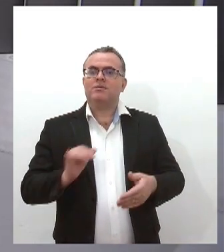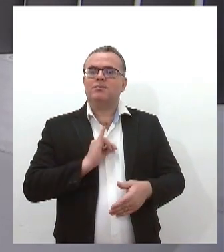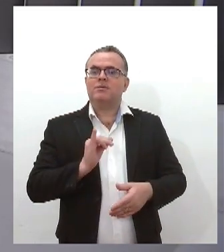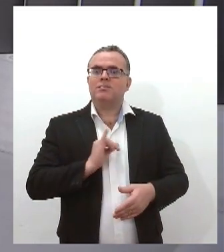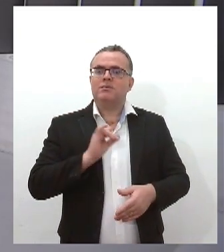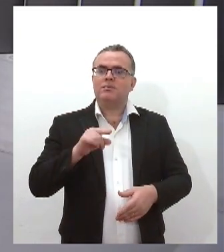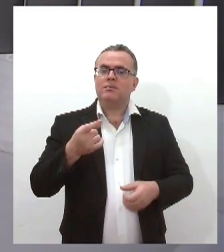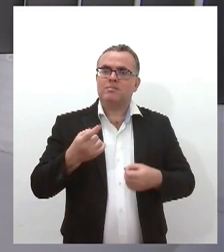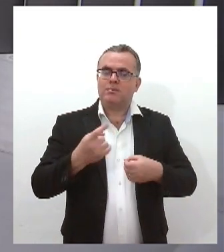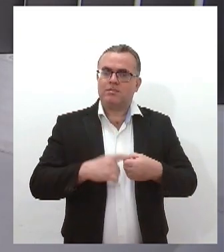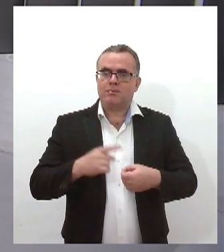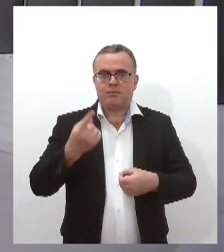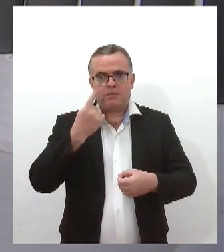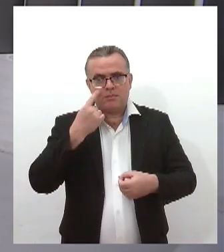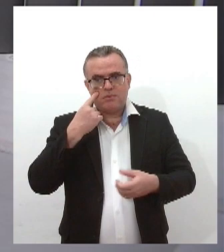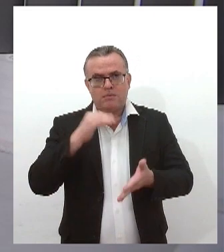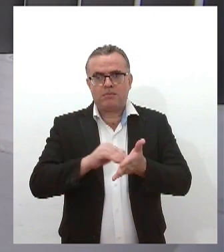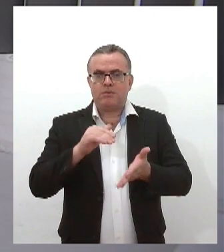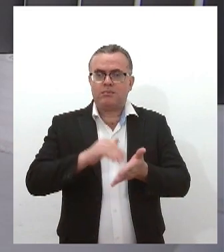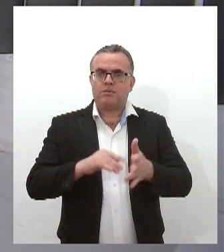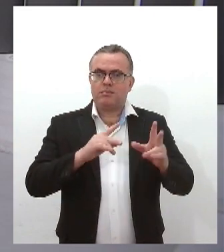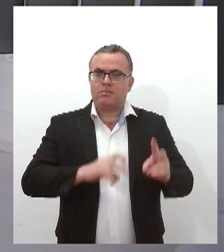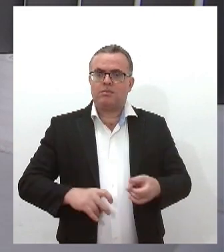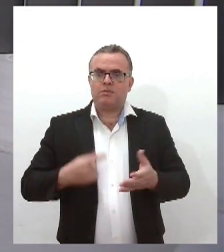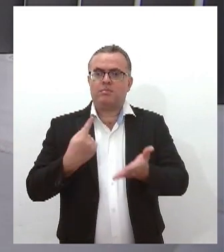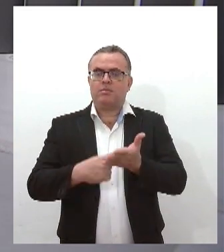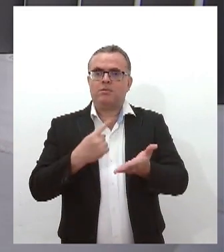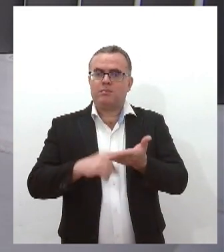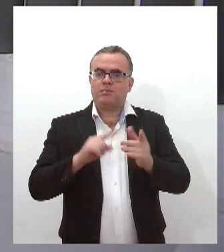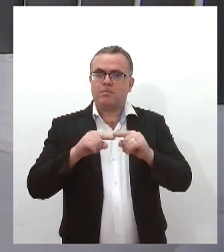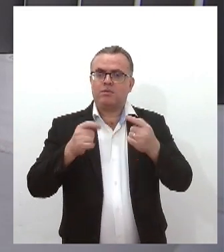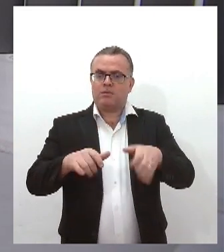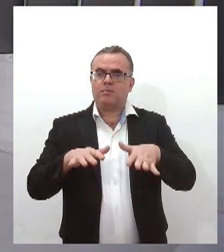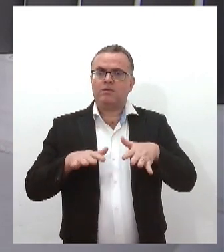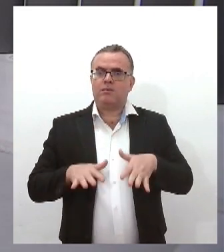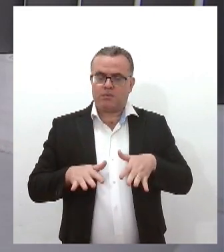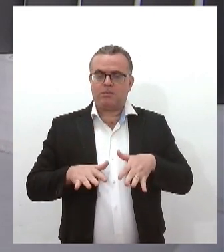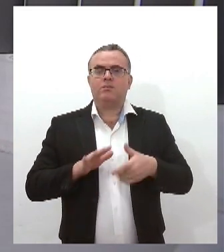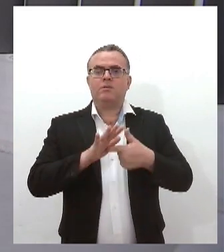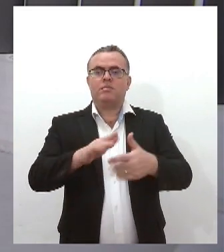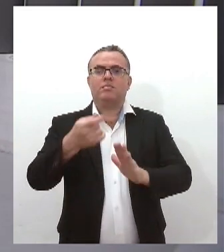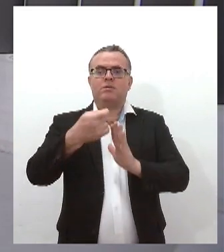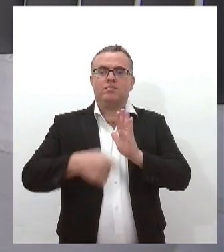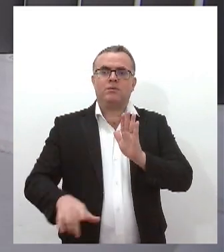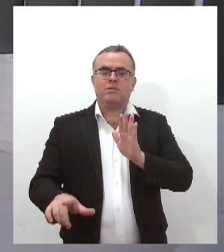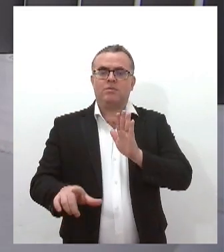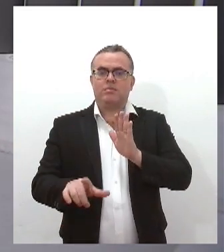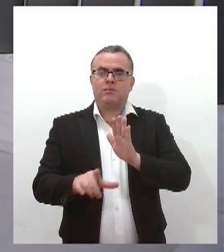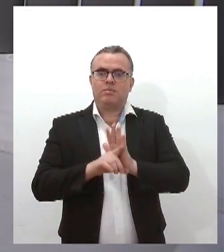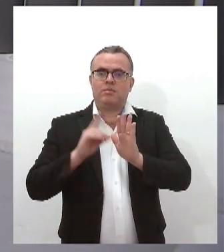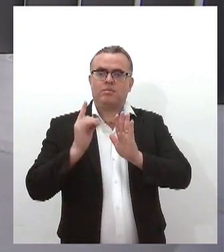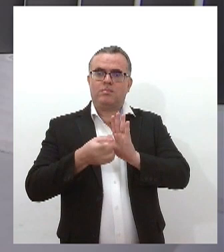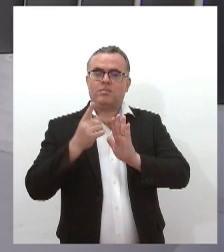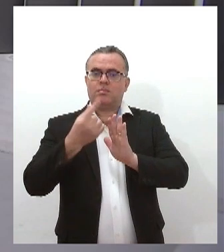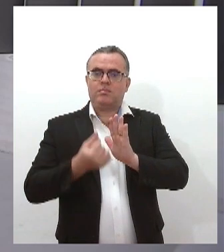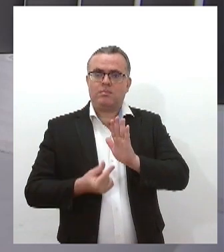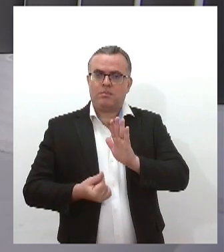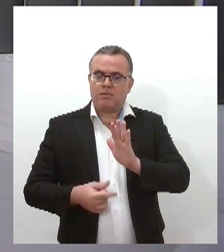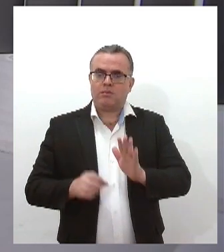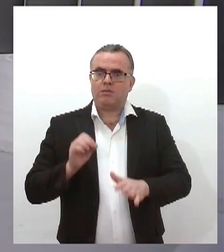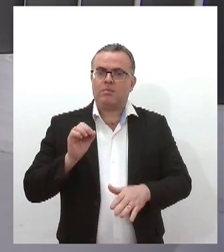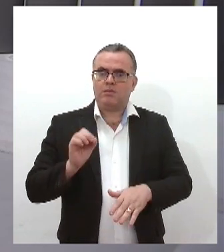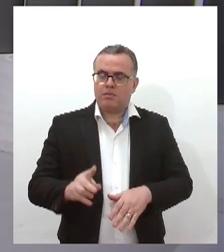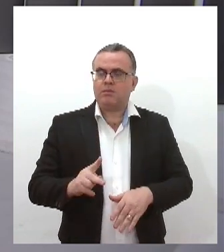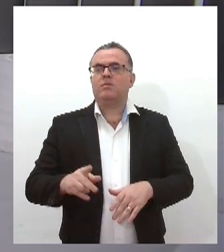A Secretaria da Fazenda promove audiência pública para elaboração da Lei de Diretrizes Orçamentárias e a Semana Estadual